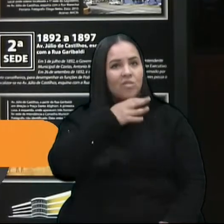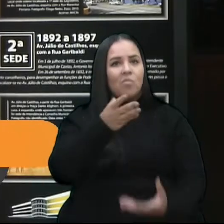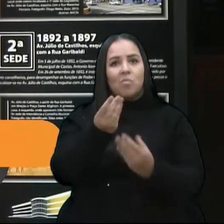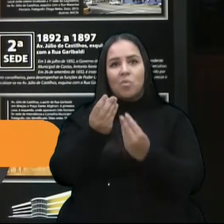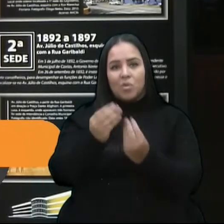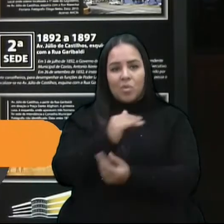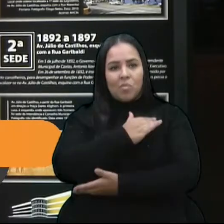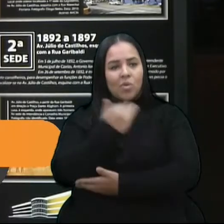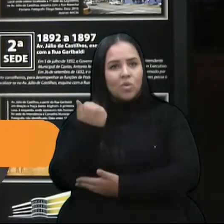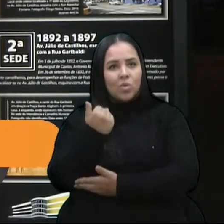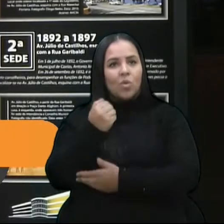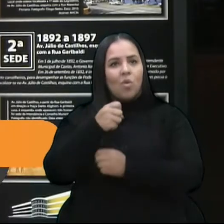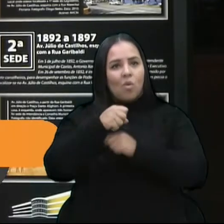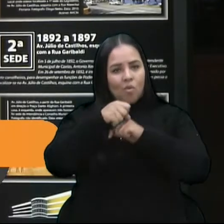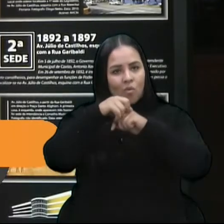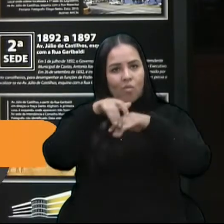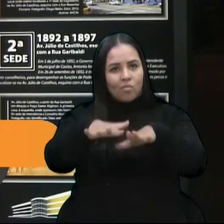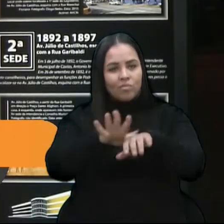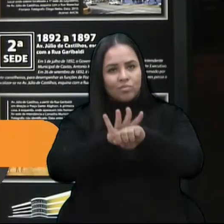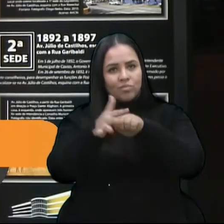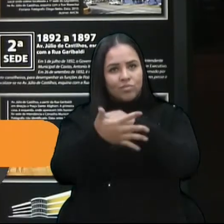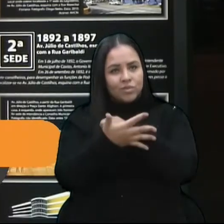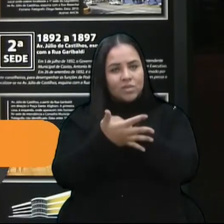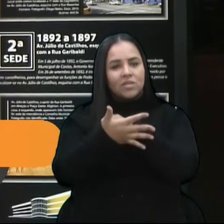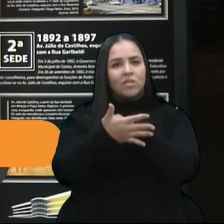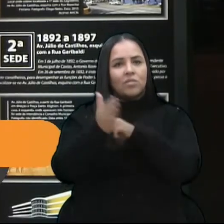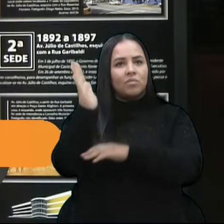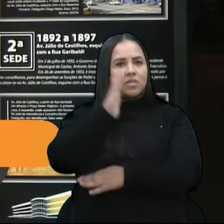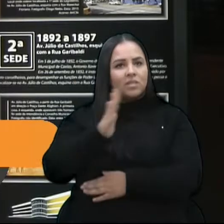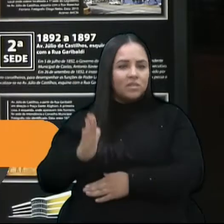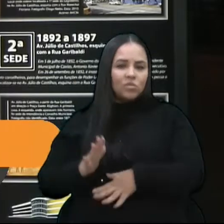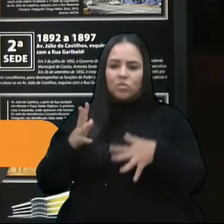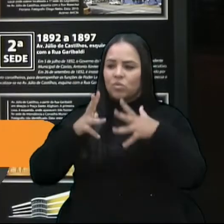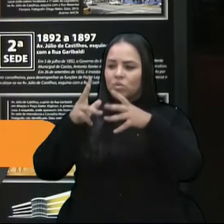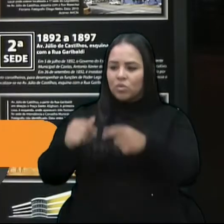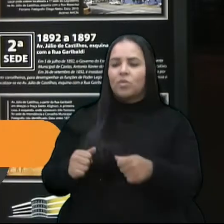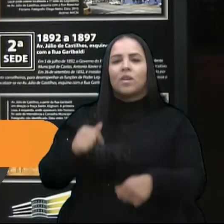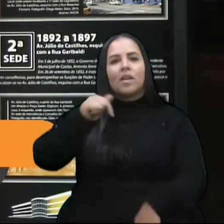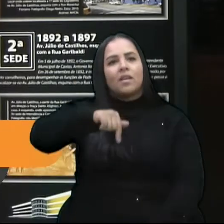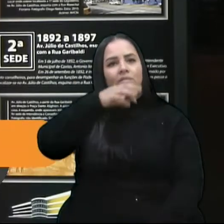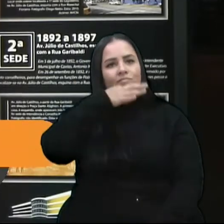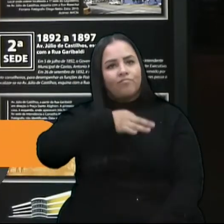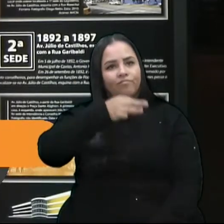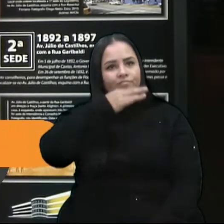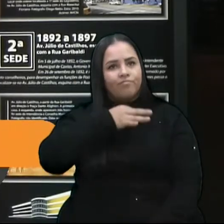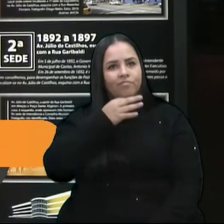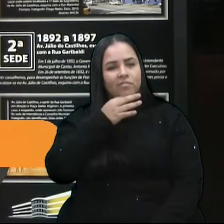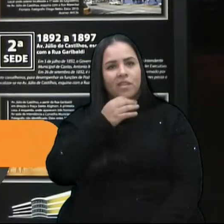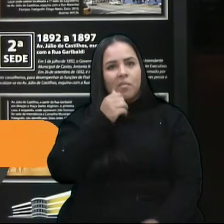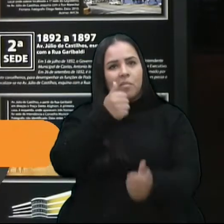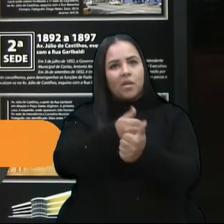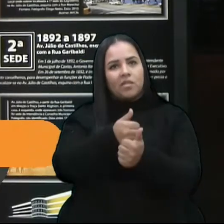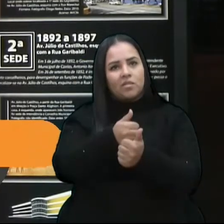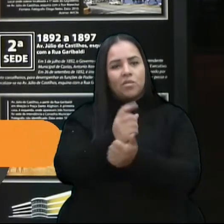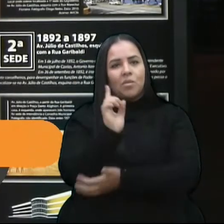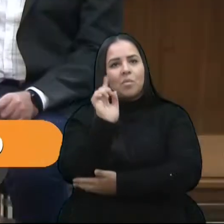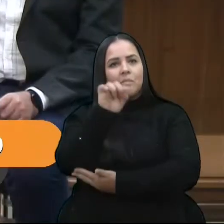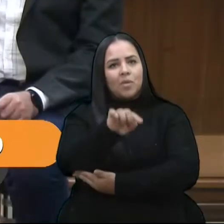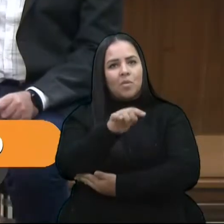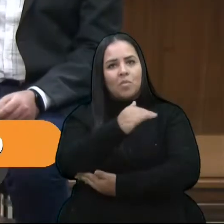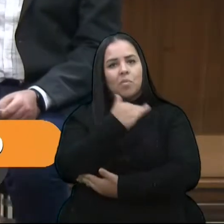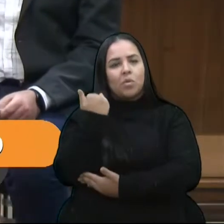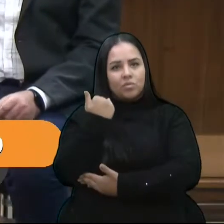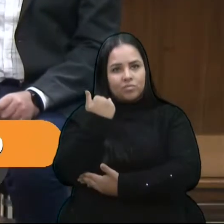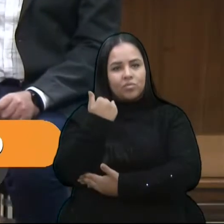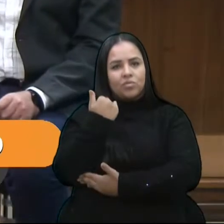por coronavírus em todo o Brasil, e aqui em Caxias do Sul já nos aproximando, infelizmente, da marca dos 1.000 mortos